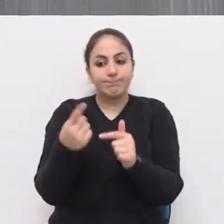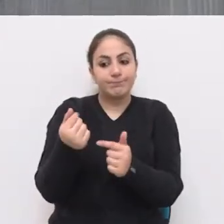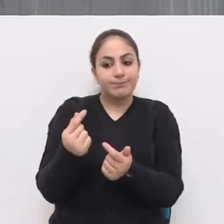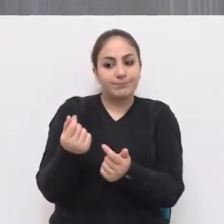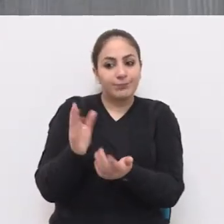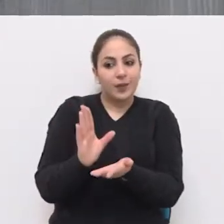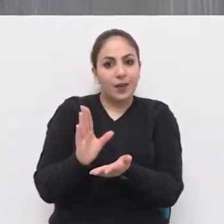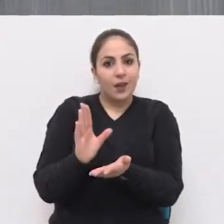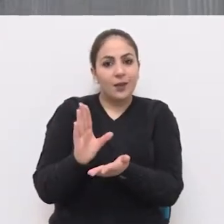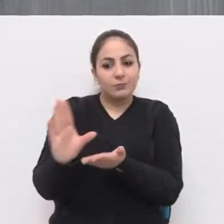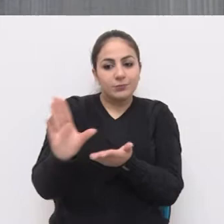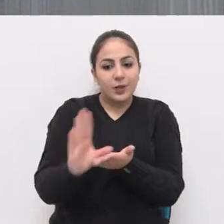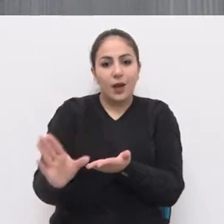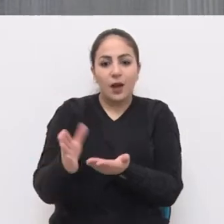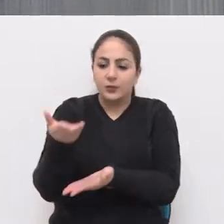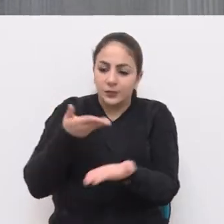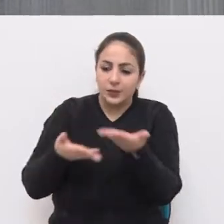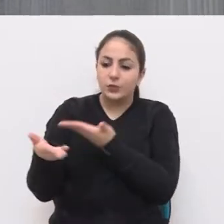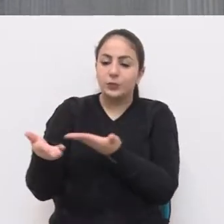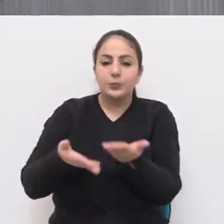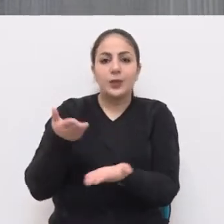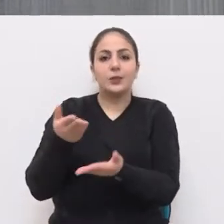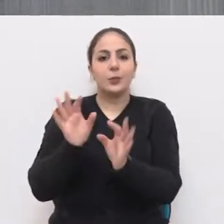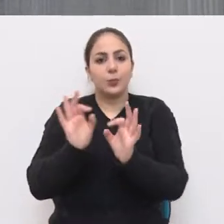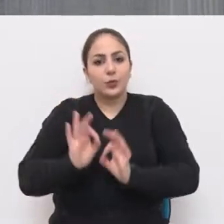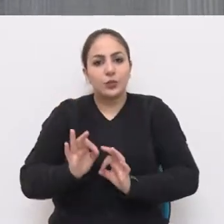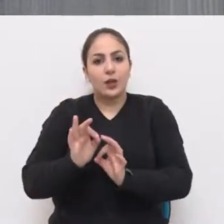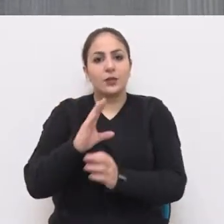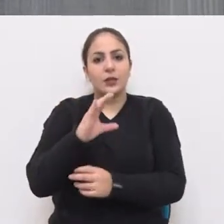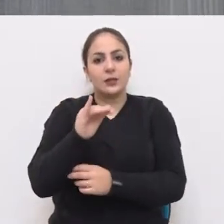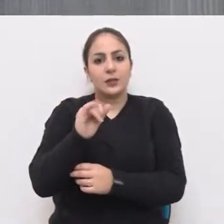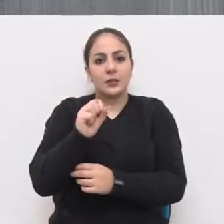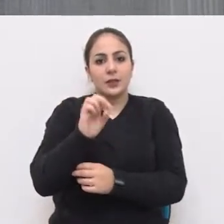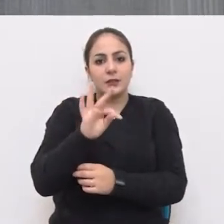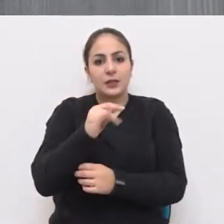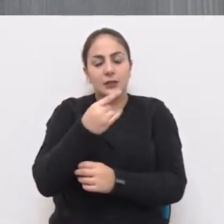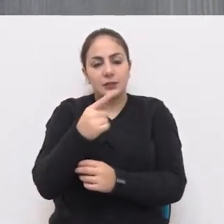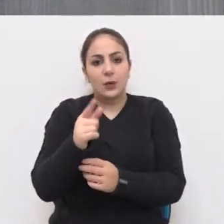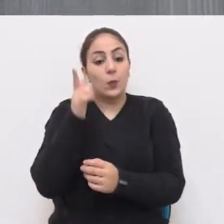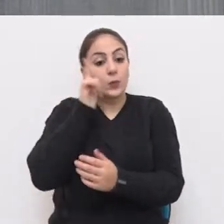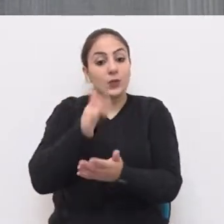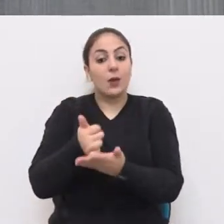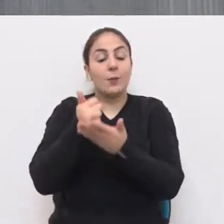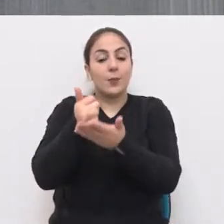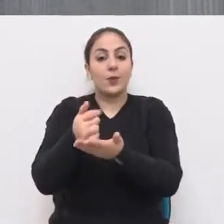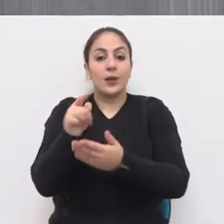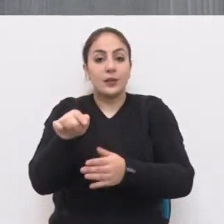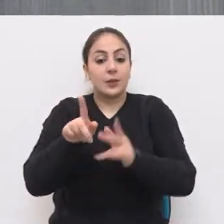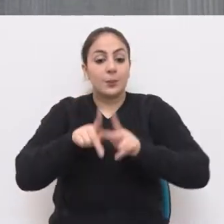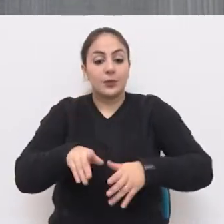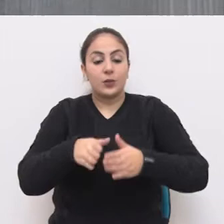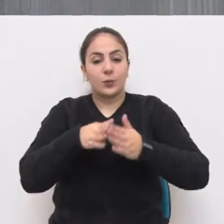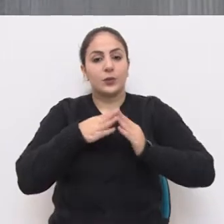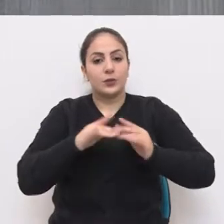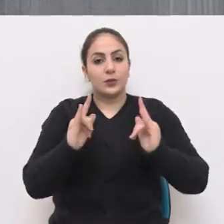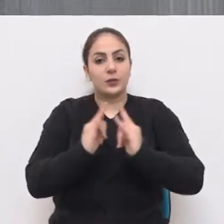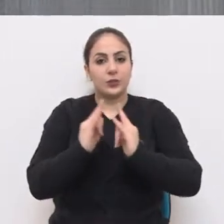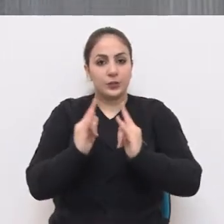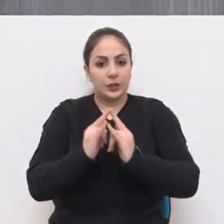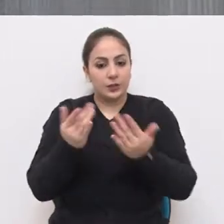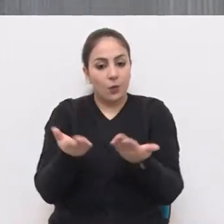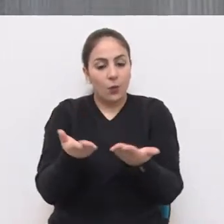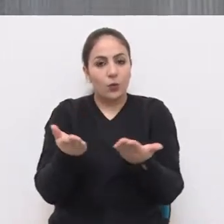poder dar seguimento aos atendimentos, projetos de castração, dar um suporte para essas protetoras e para as entidades que hoje